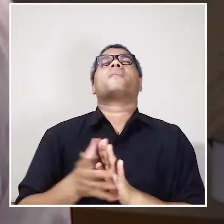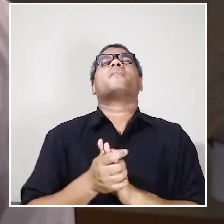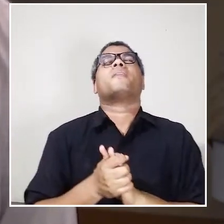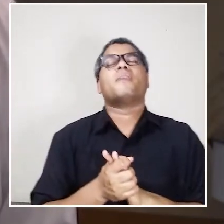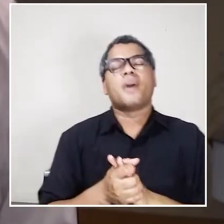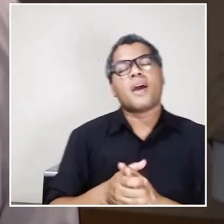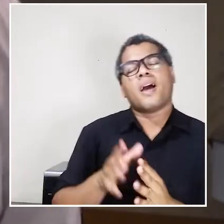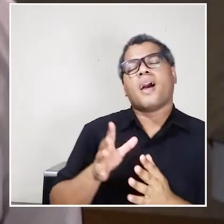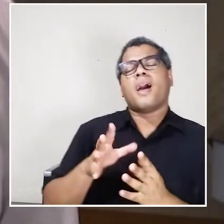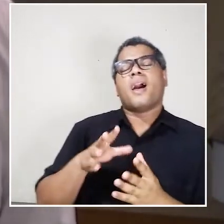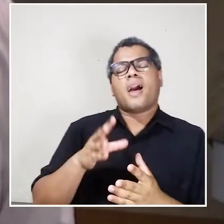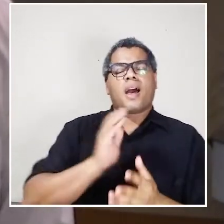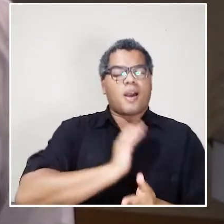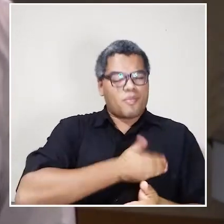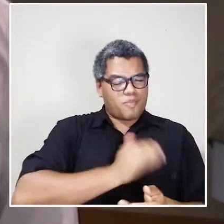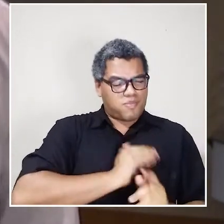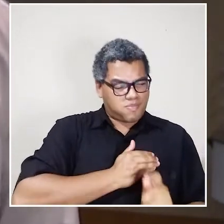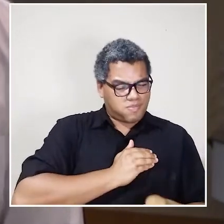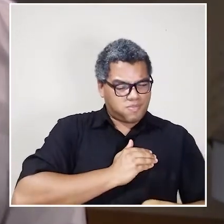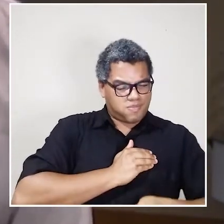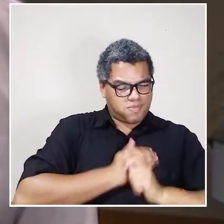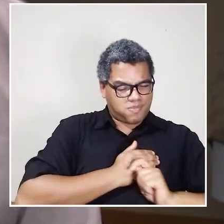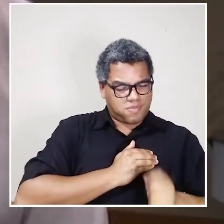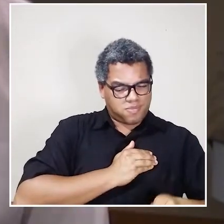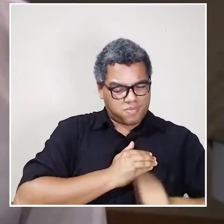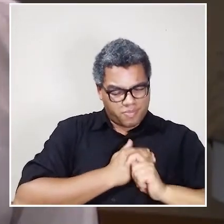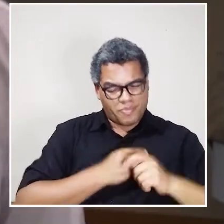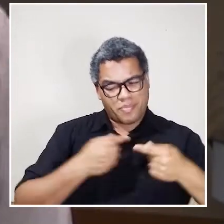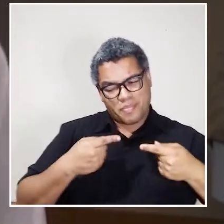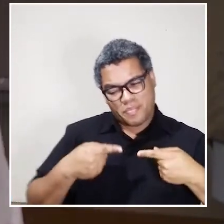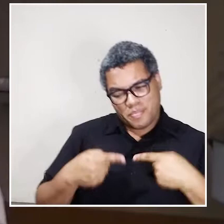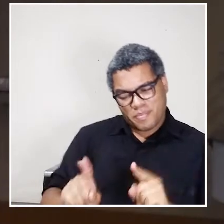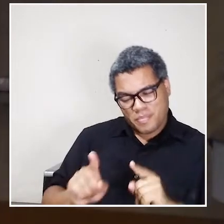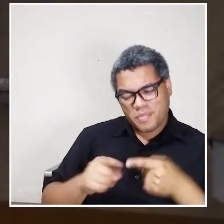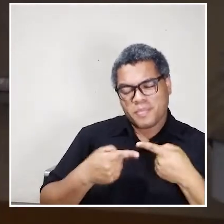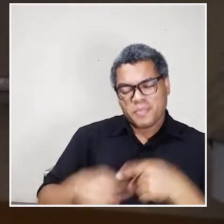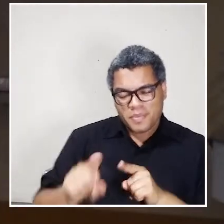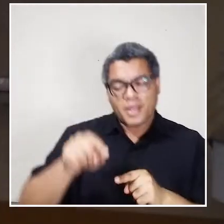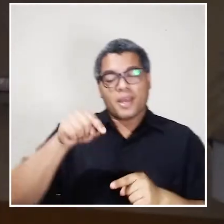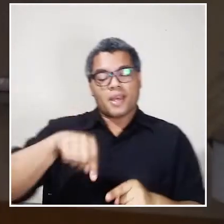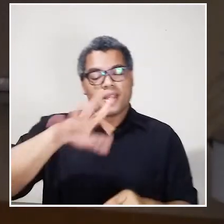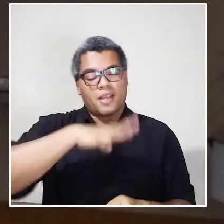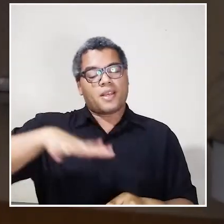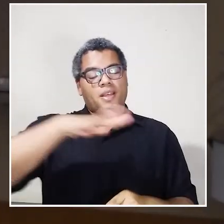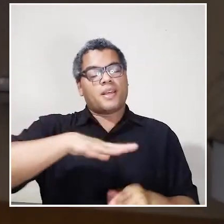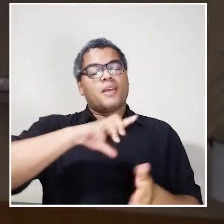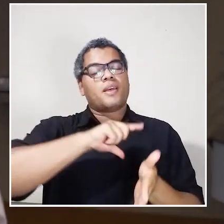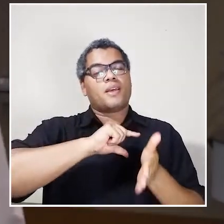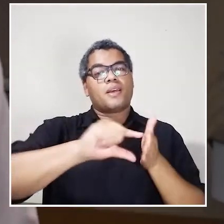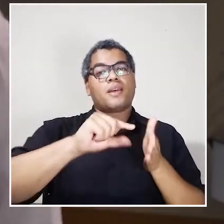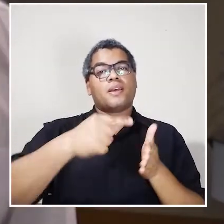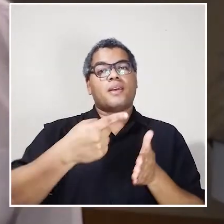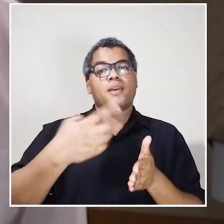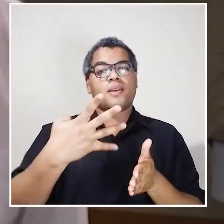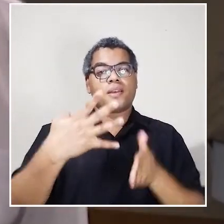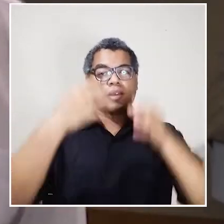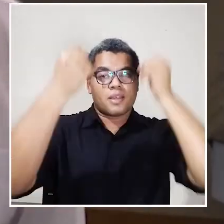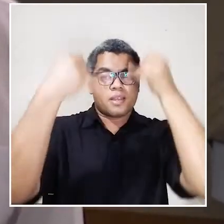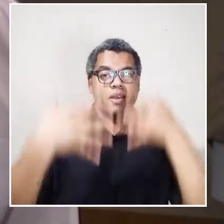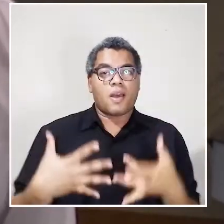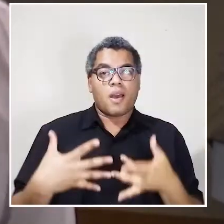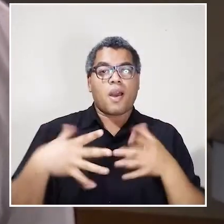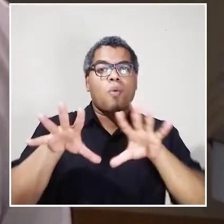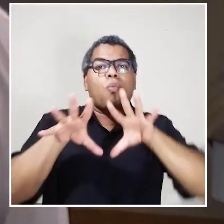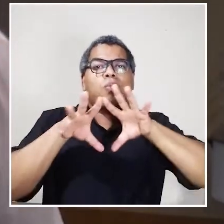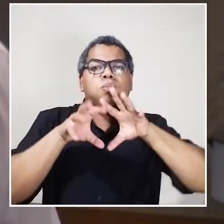empedernimento de alma desta gente agravou a situação. O versículo 13 vai dizer assim: